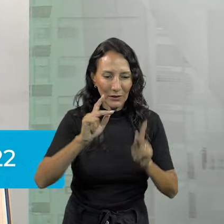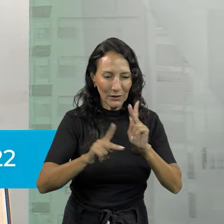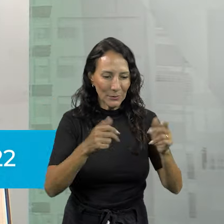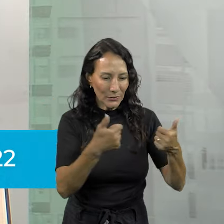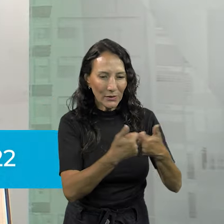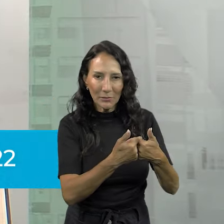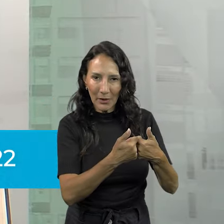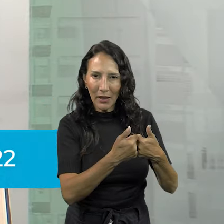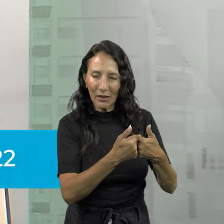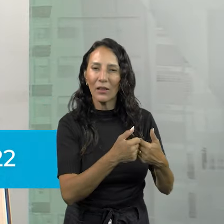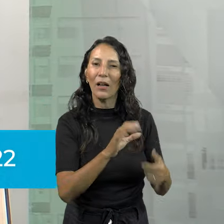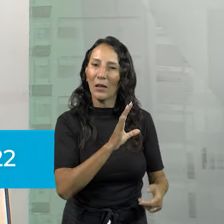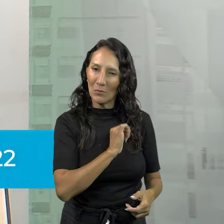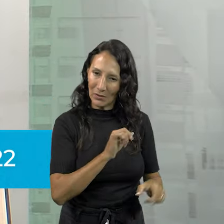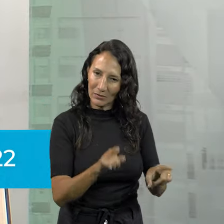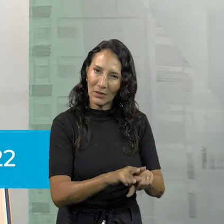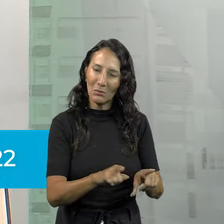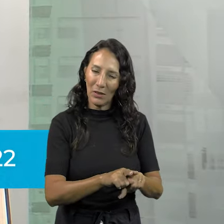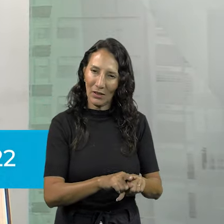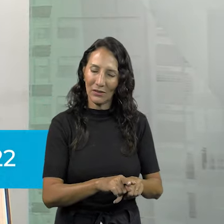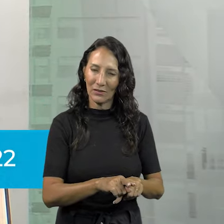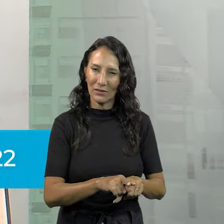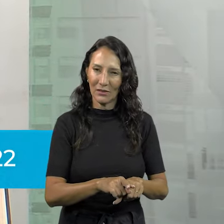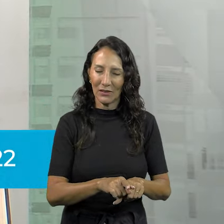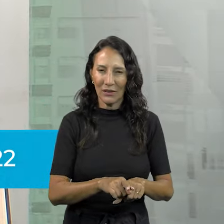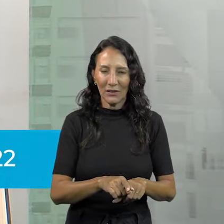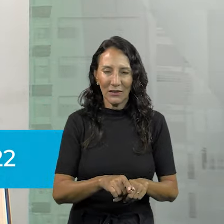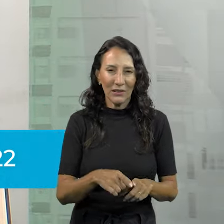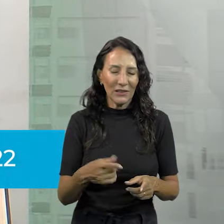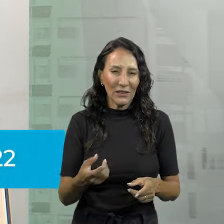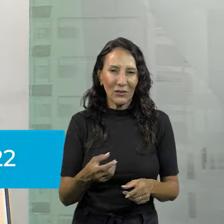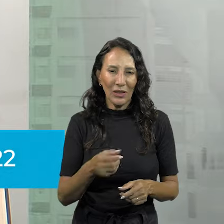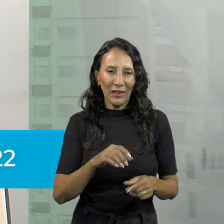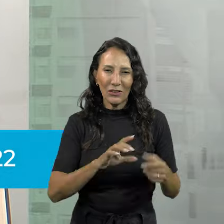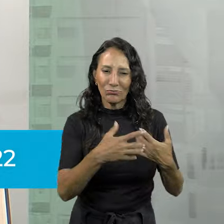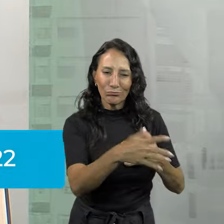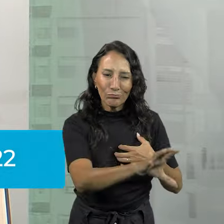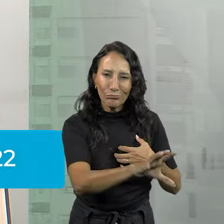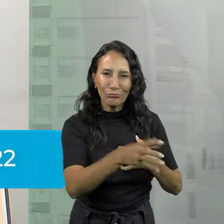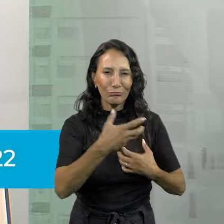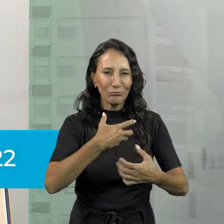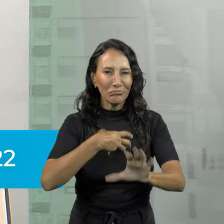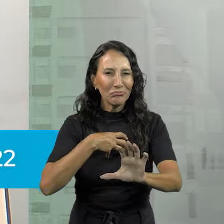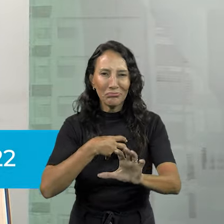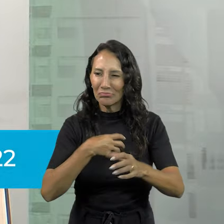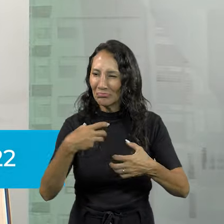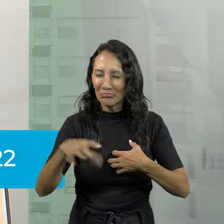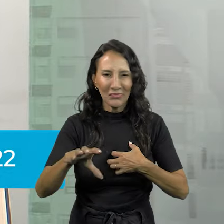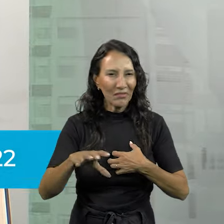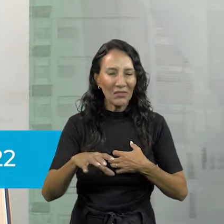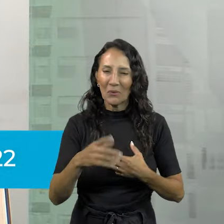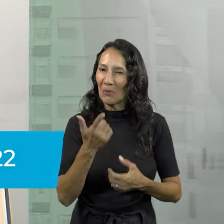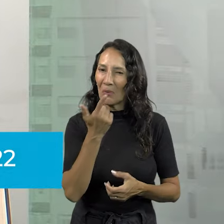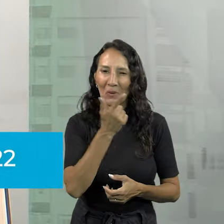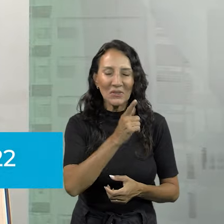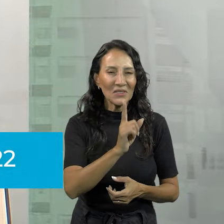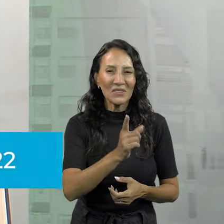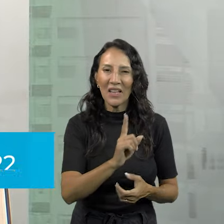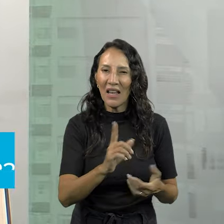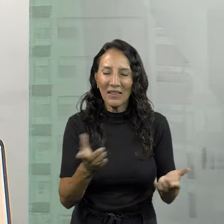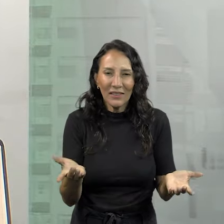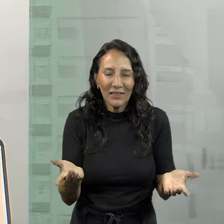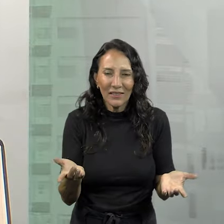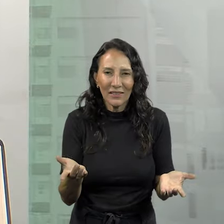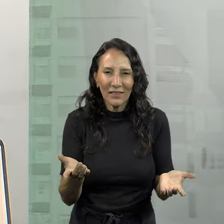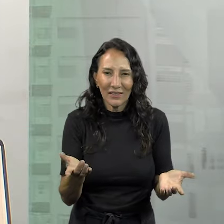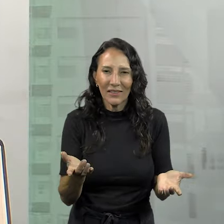nós perdemos a sensibilidade. Então, nós não conseguimos contemplar a dor do outro. Nós não conseguimos contemplar o sofrimento